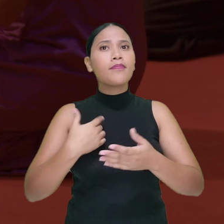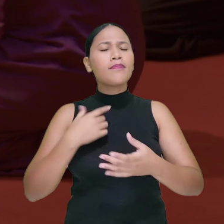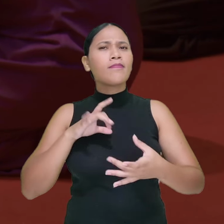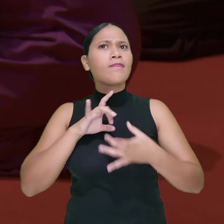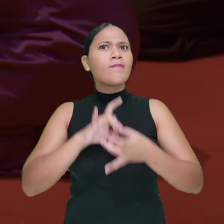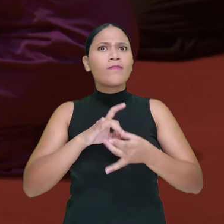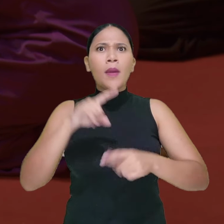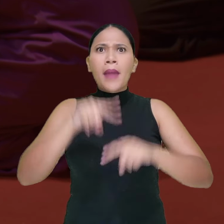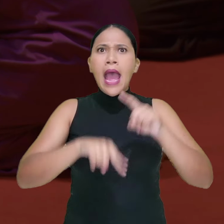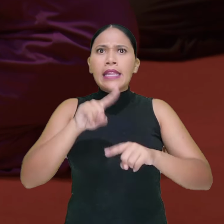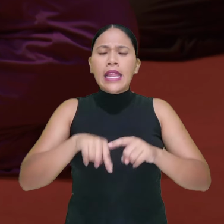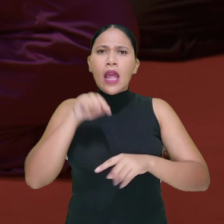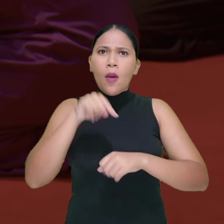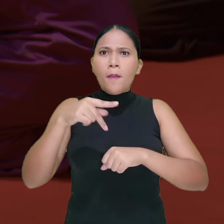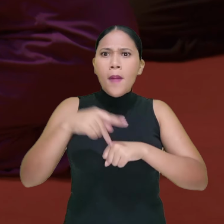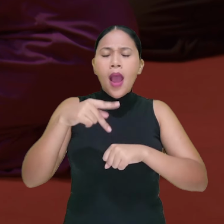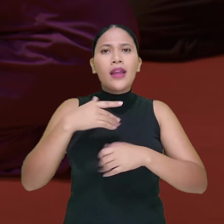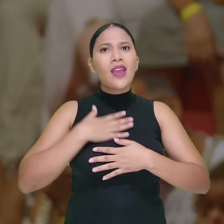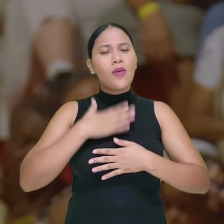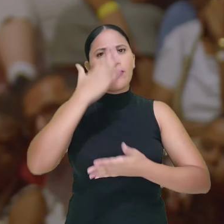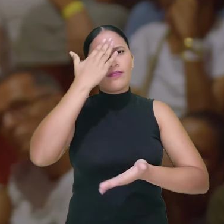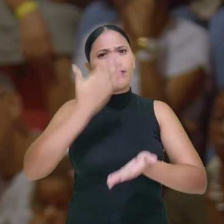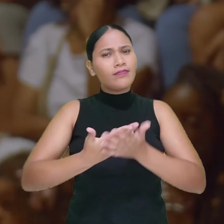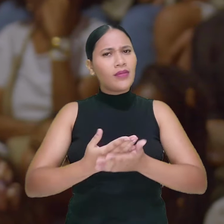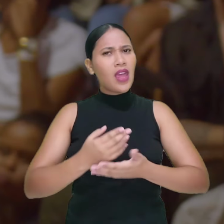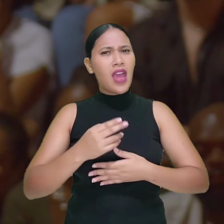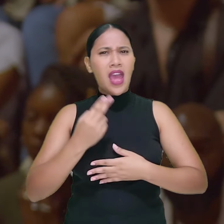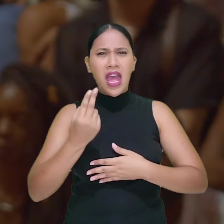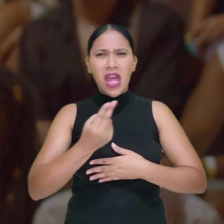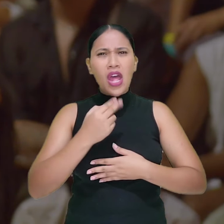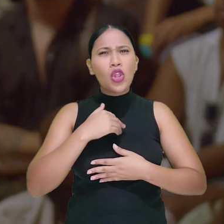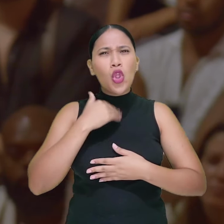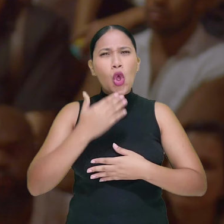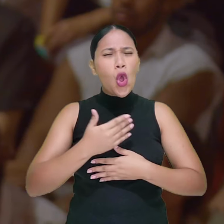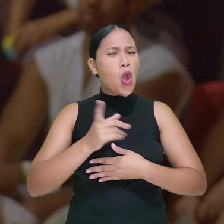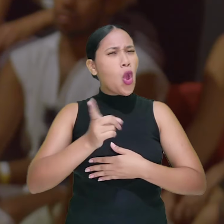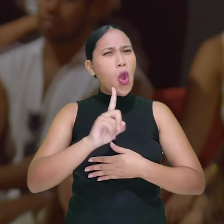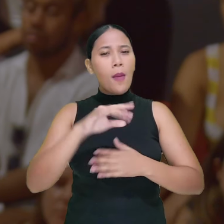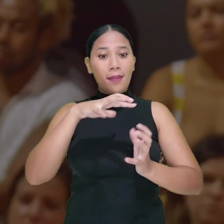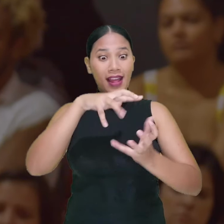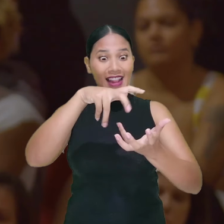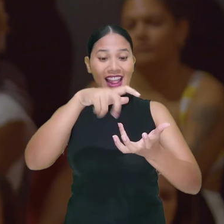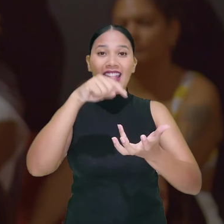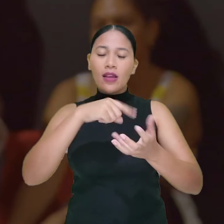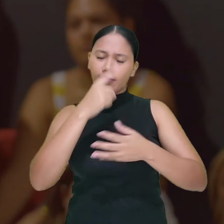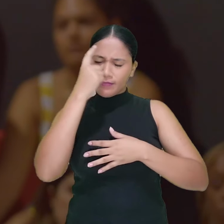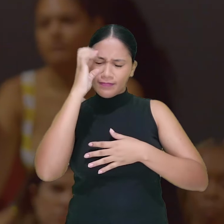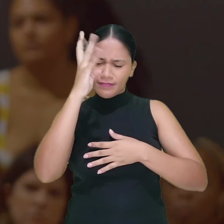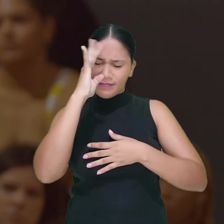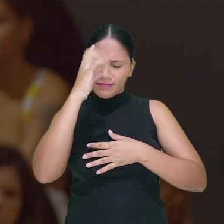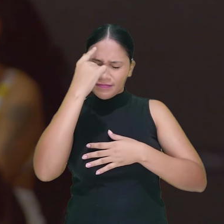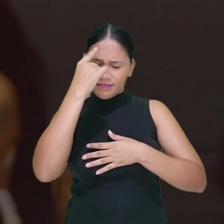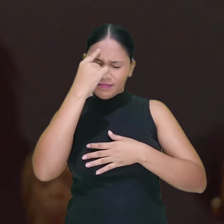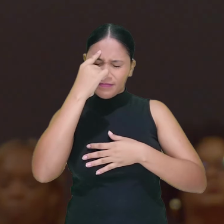mármore. E eu me aproximei tanto desse material que eu acho que não é à toa que eu crio todo um planeta onde